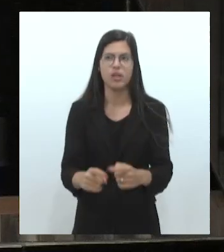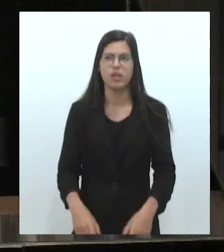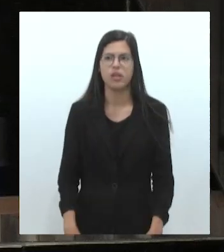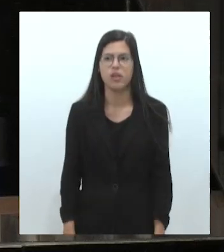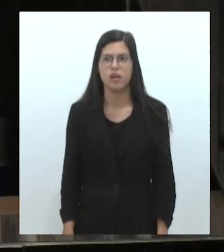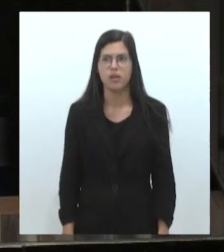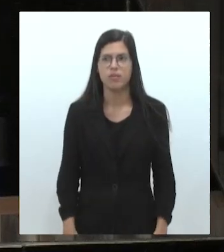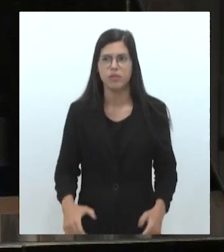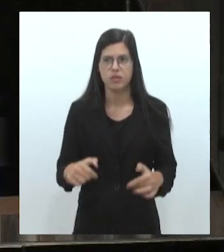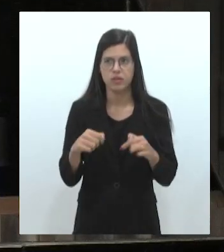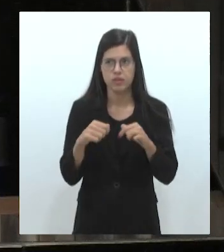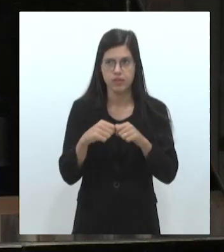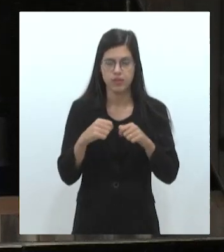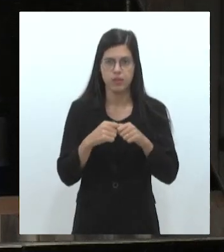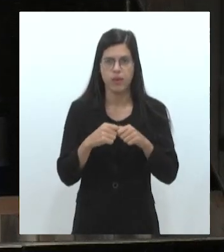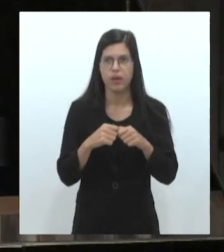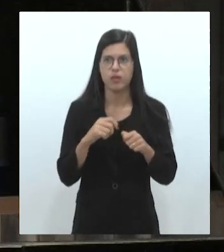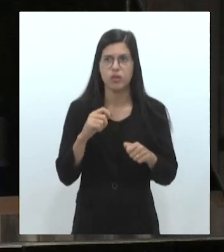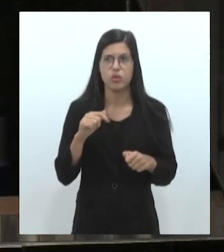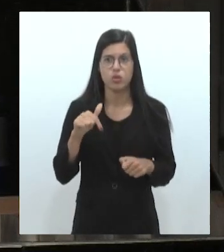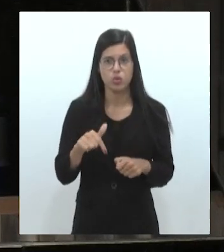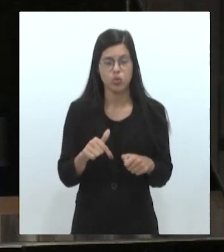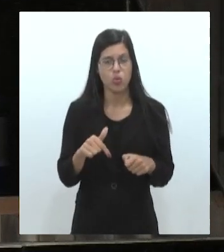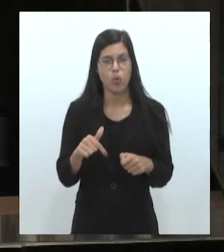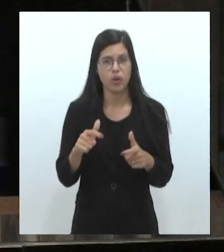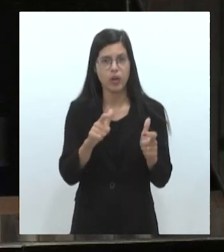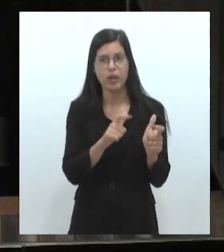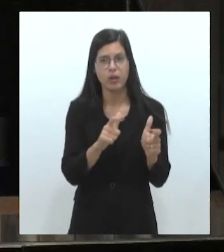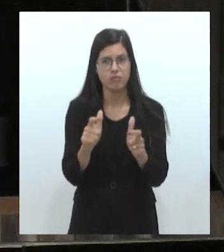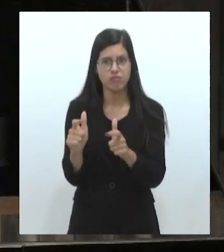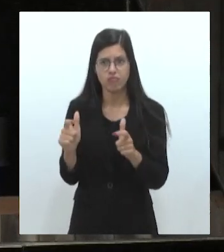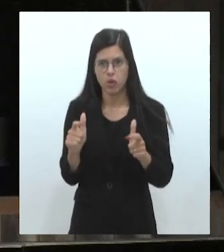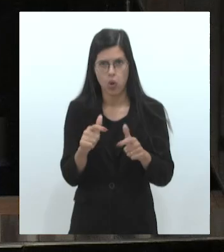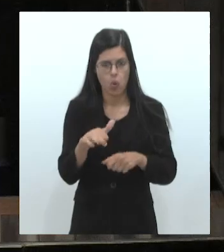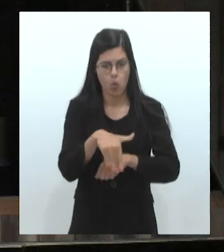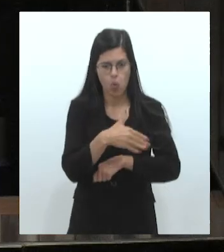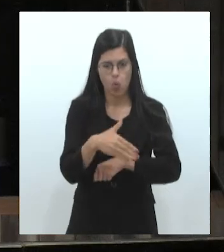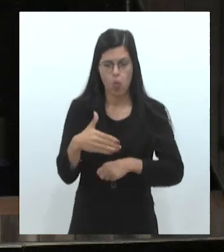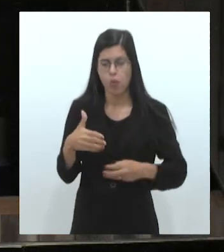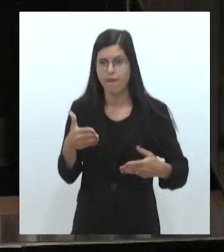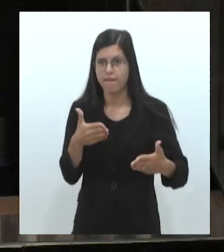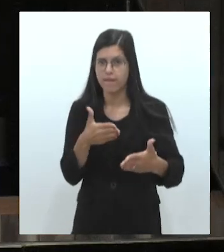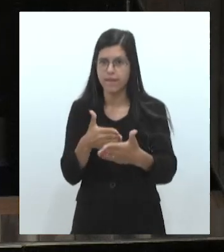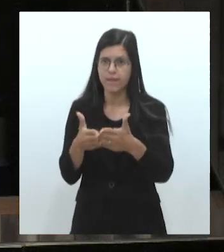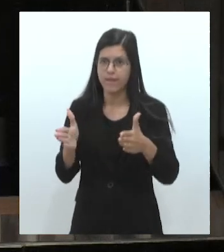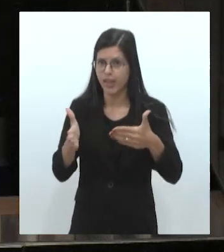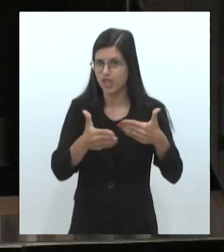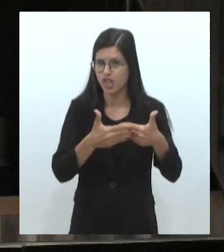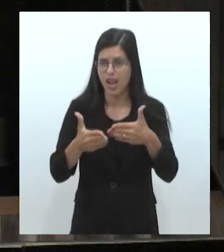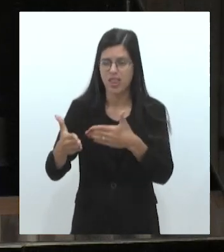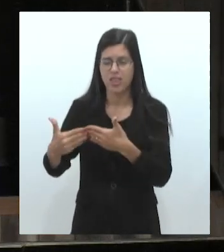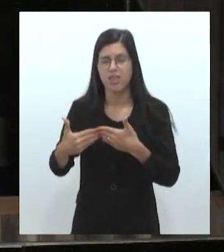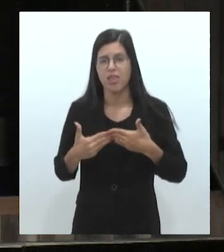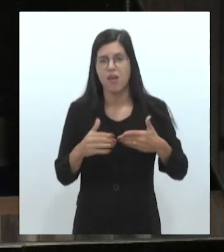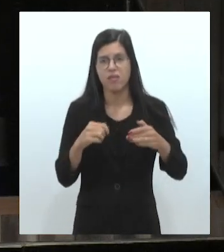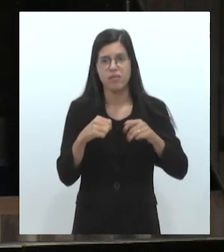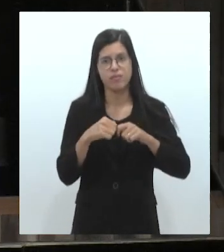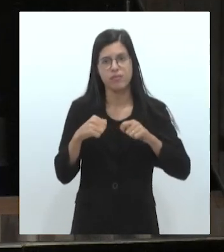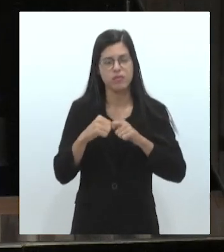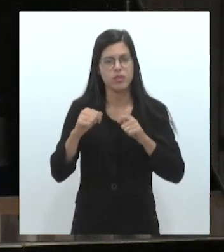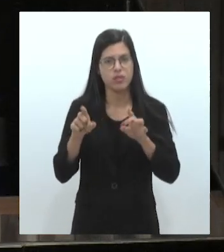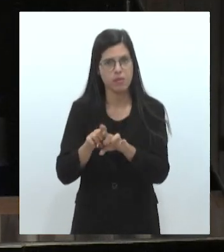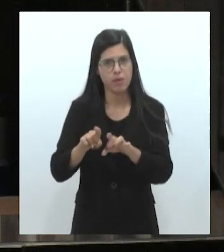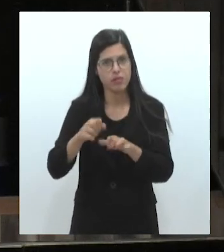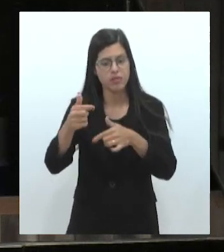que fazem, inclusive, com que grandes vias da nossa cidade sejam fechadas, que fazem, inclusive, com que